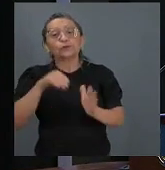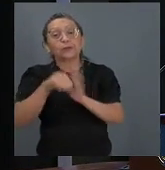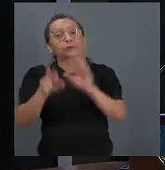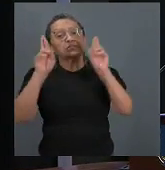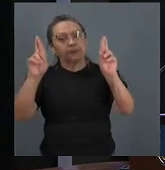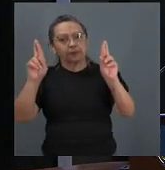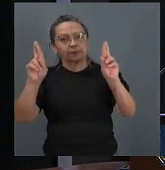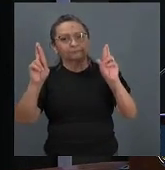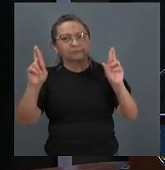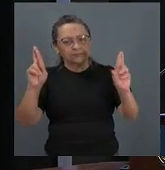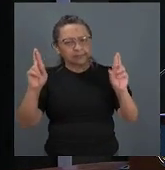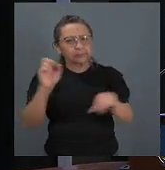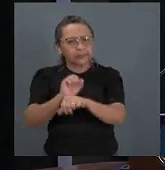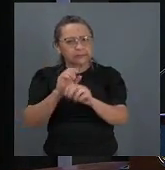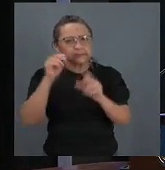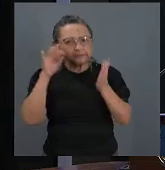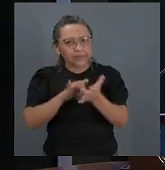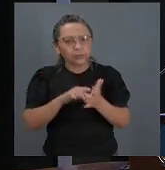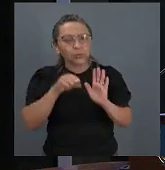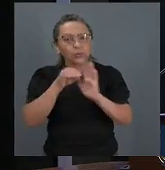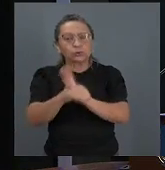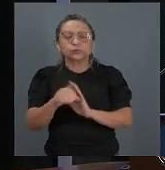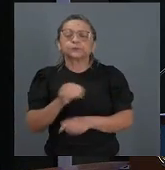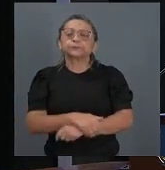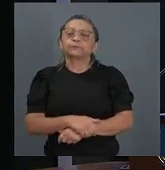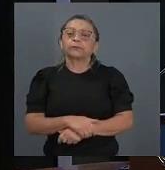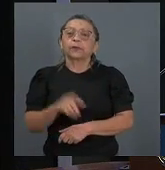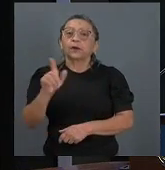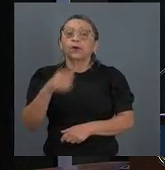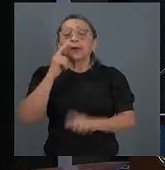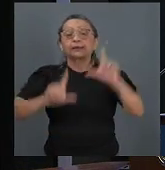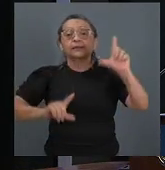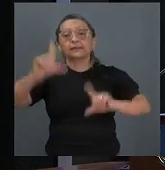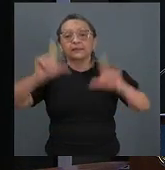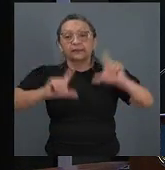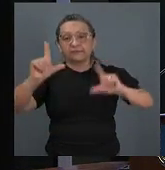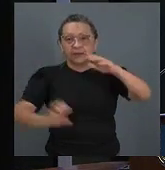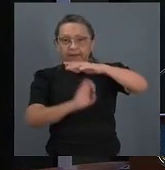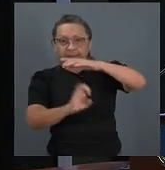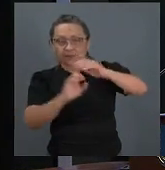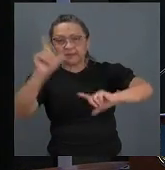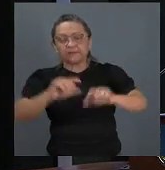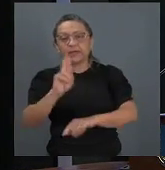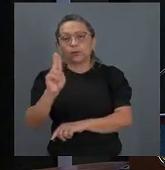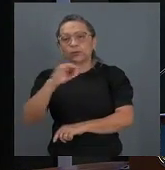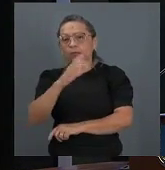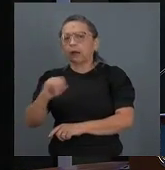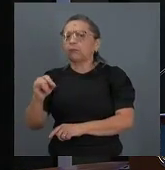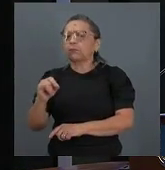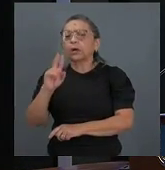último, senador Cleitinho, de perseguição lá. A TV União, que é uma TV